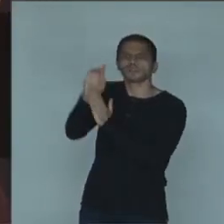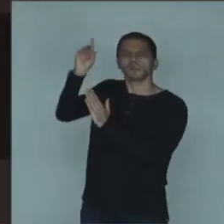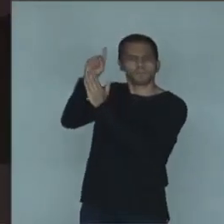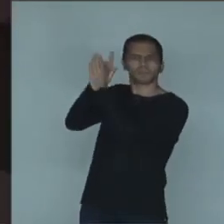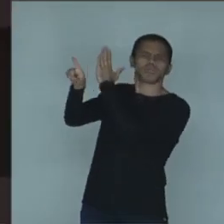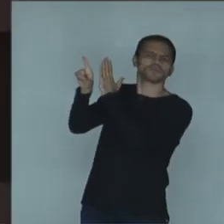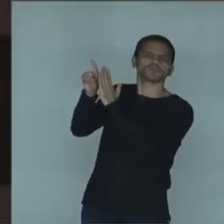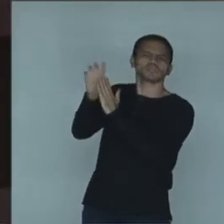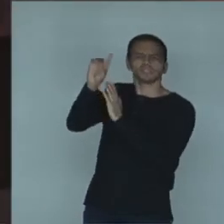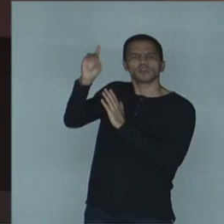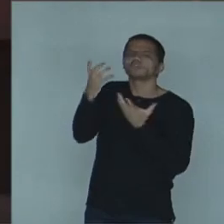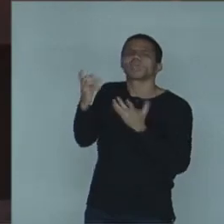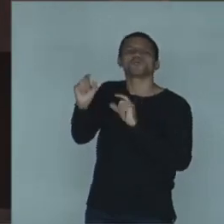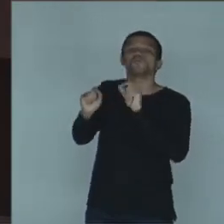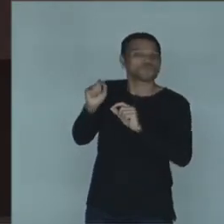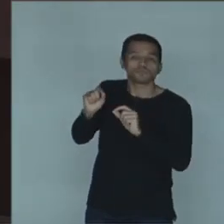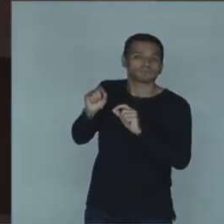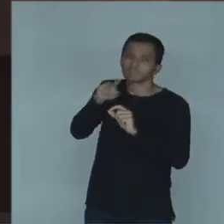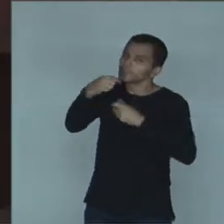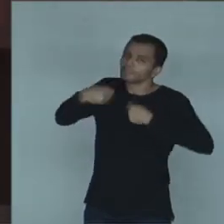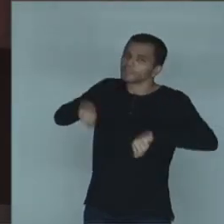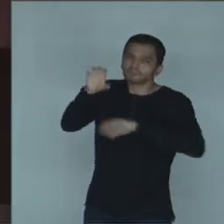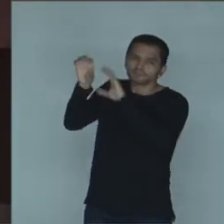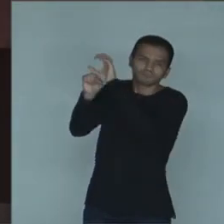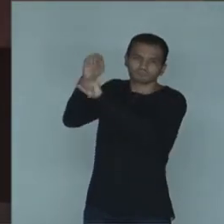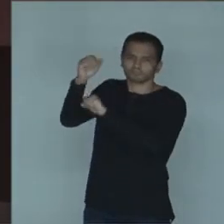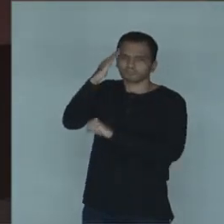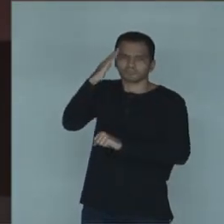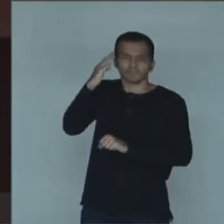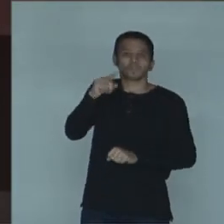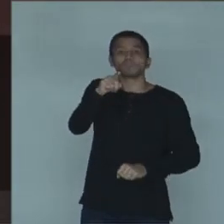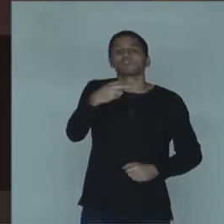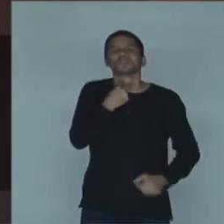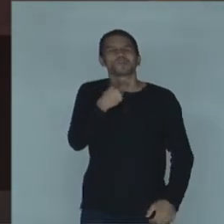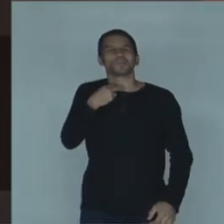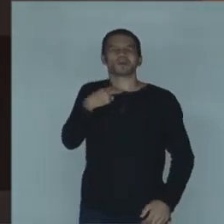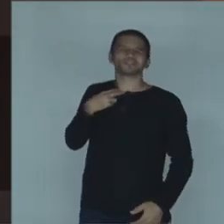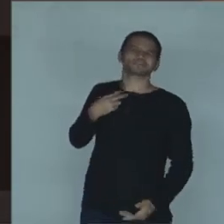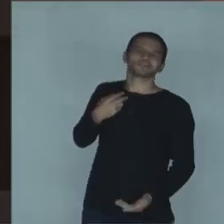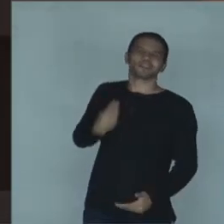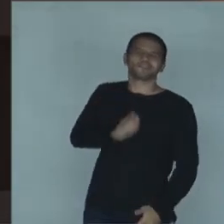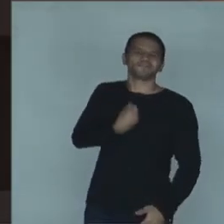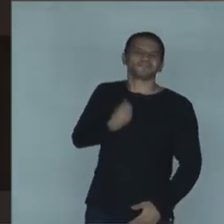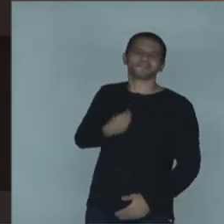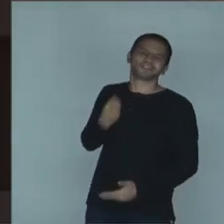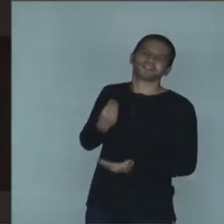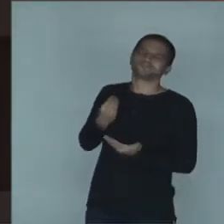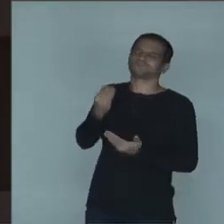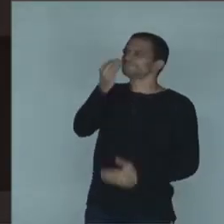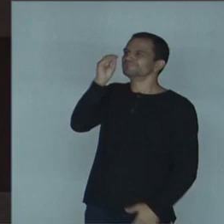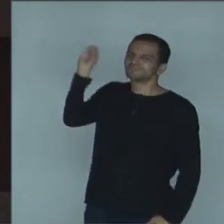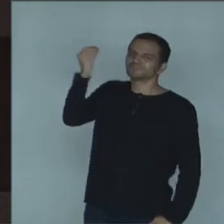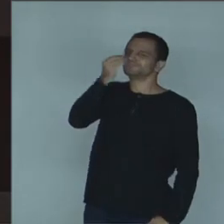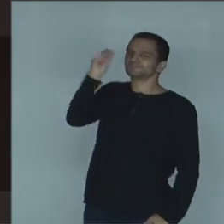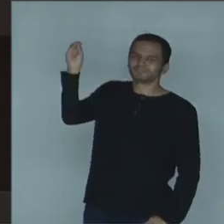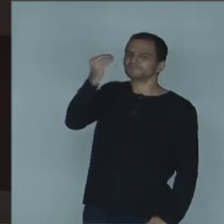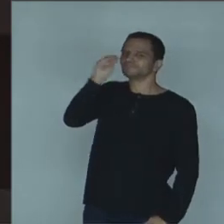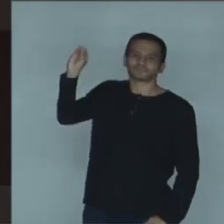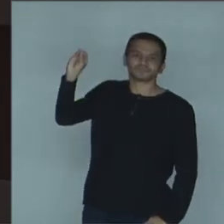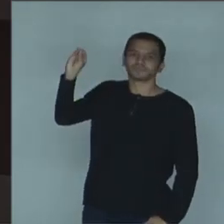é você viver determinado a um propósito construído pelo seu eu